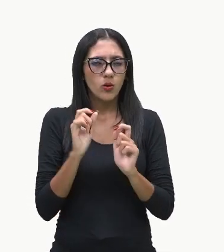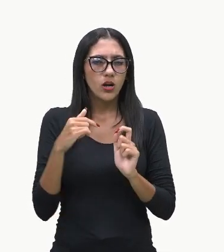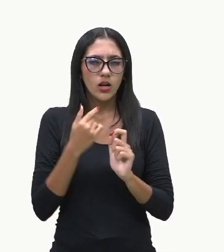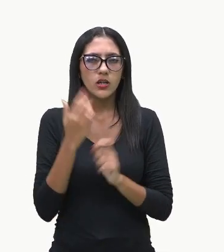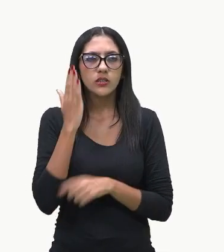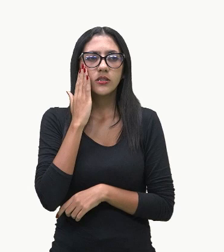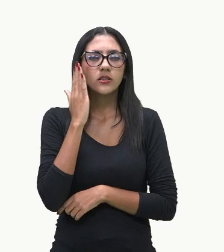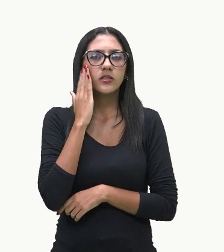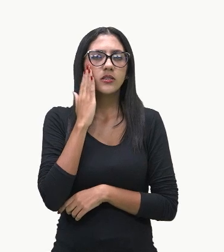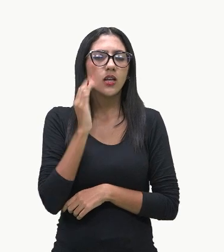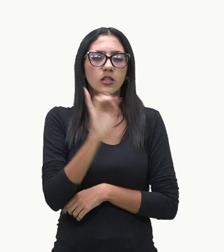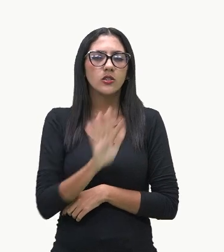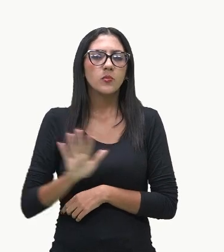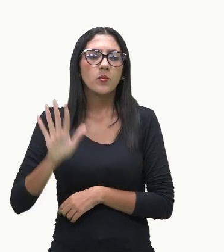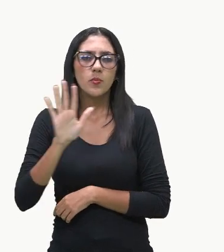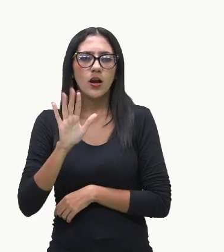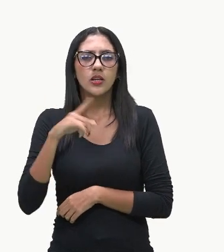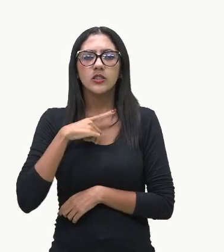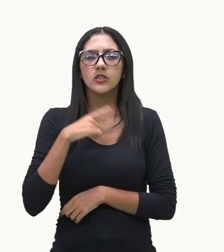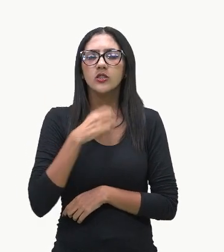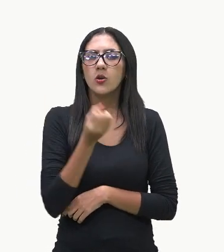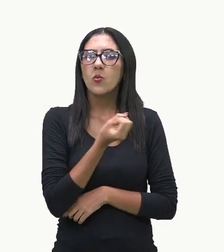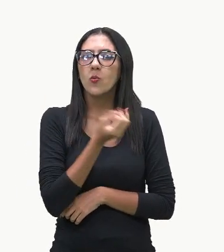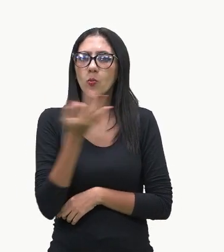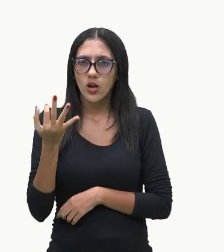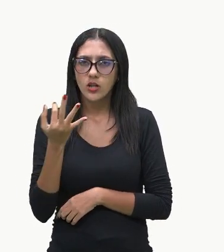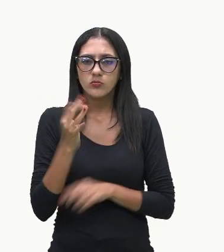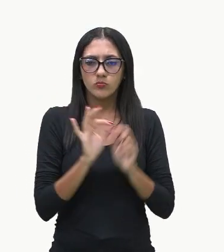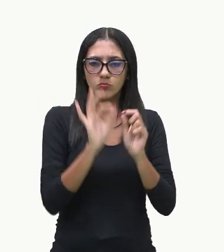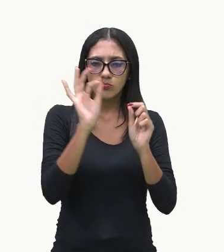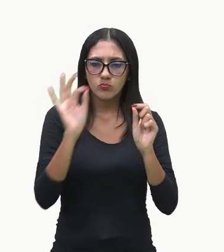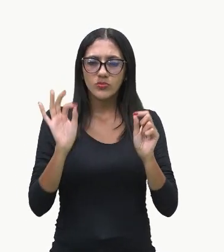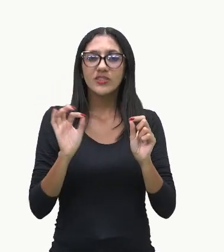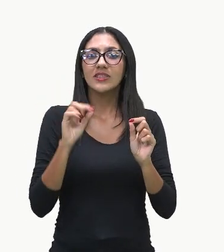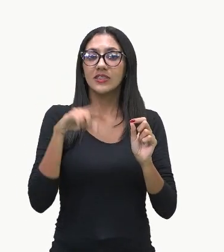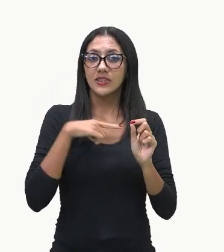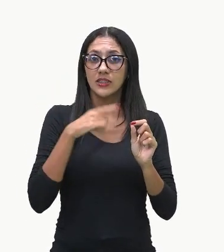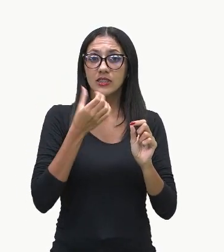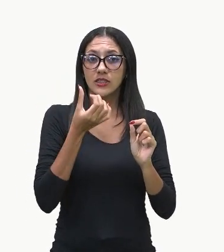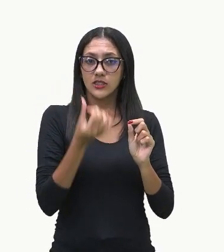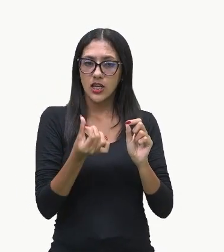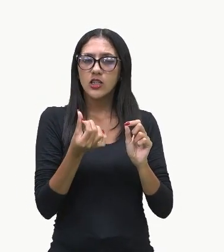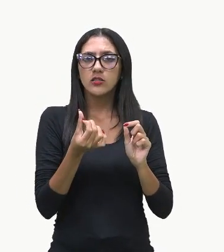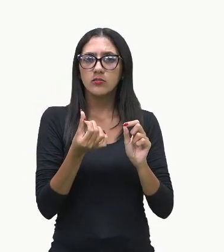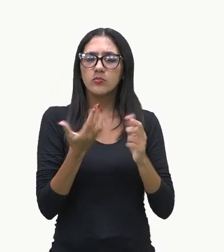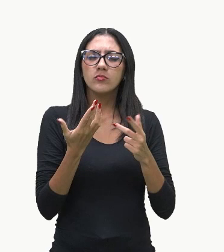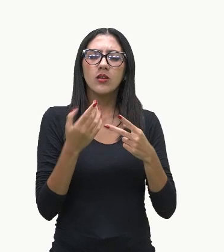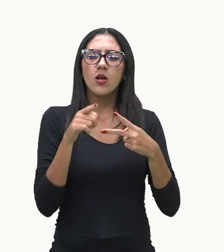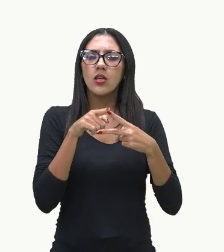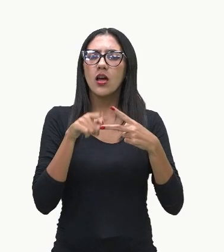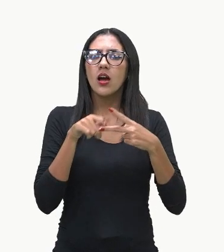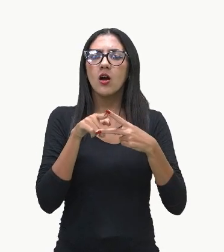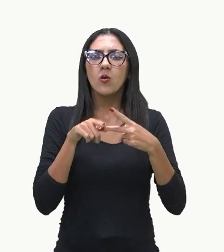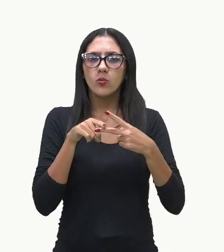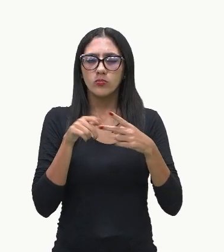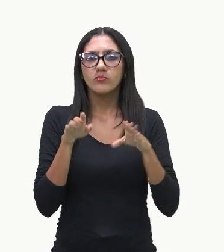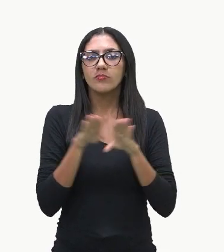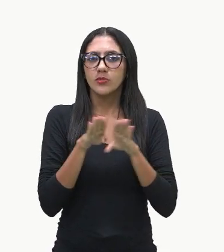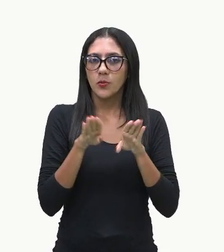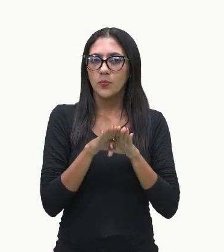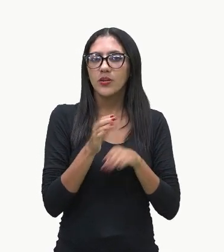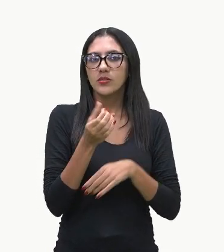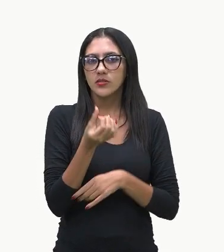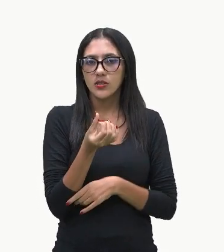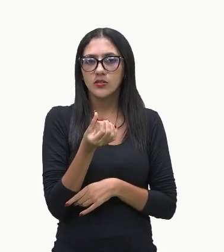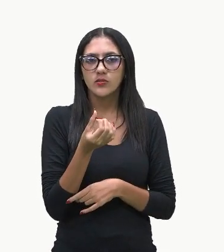Hexágono tem quantos lados? 6. Quantos ângulos internos ele tem? 6.